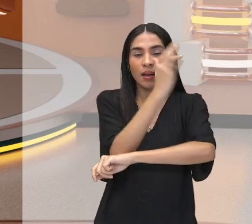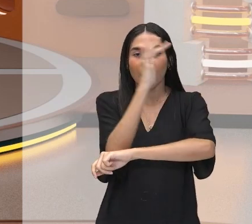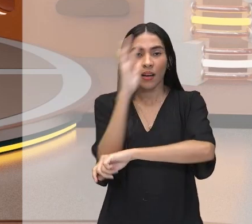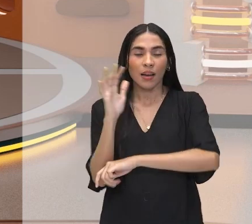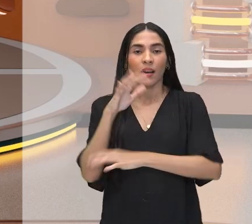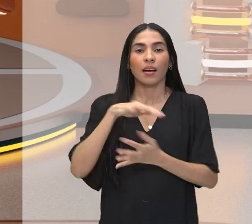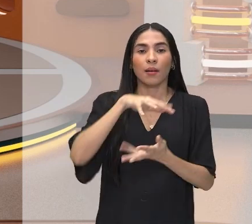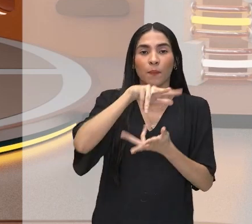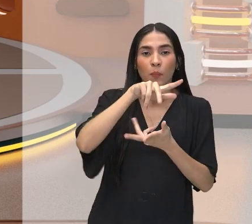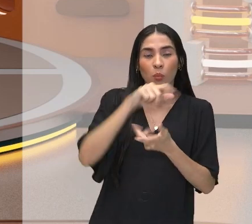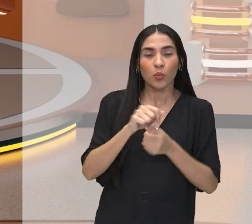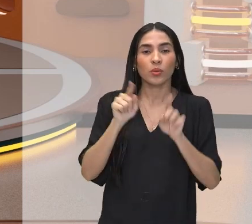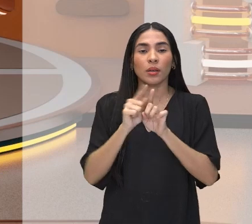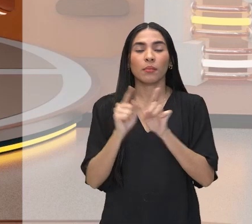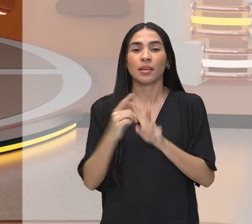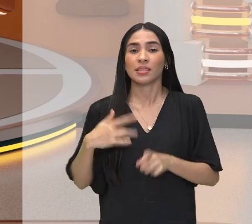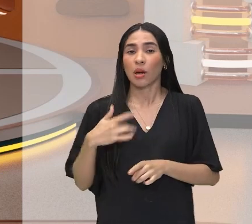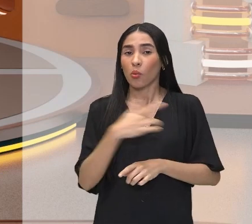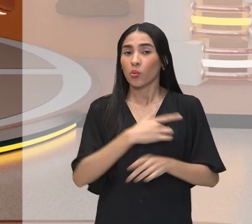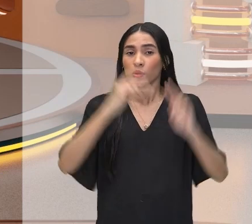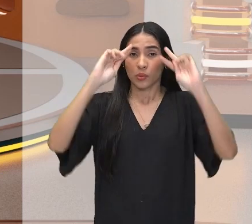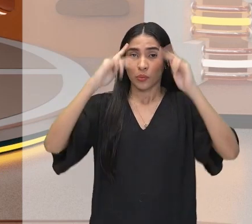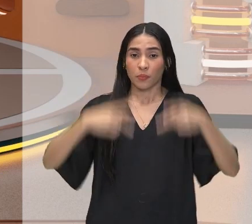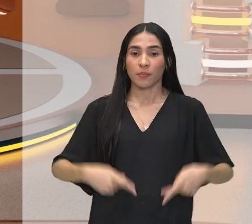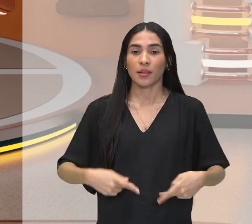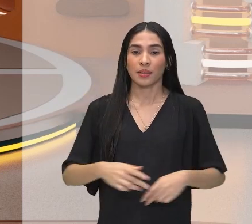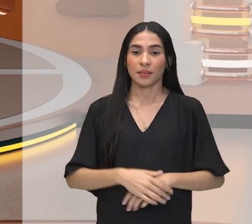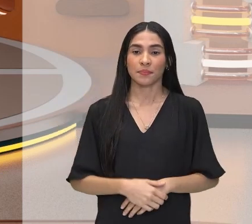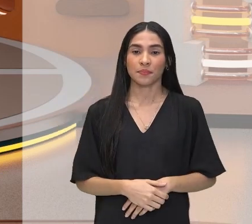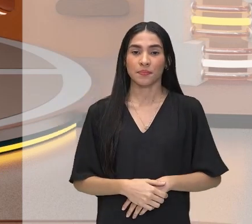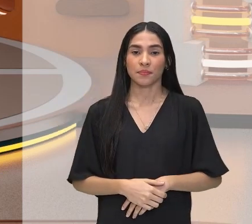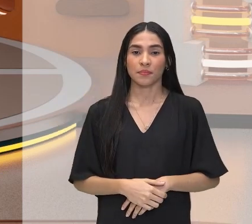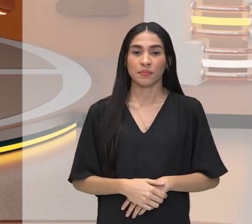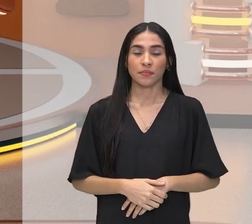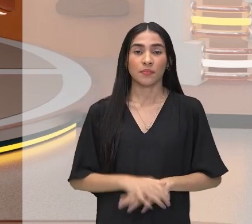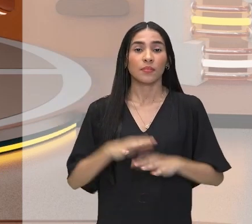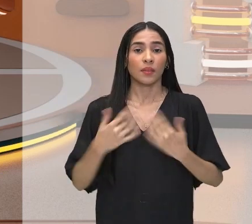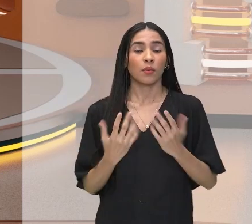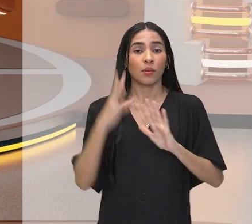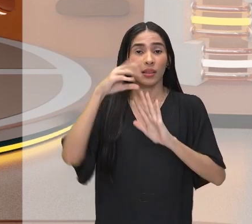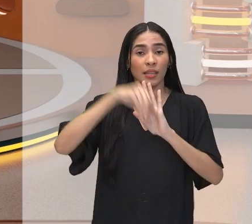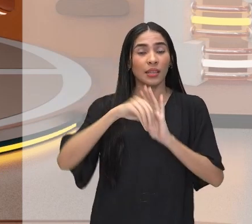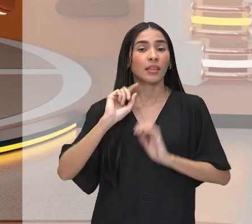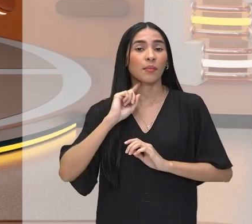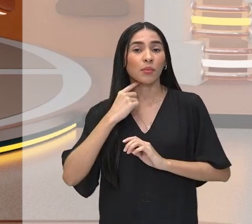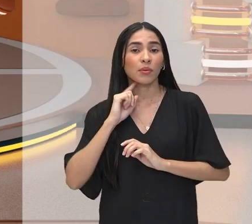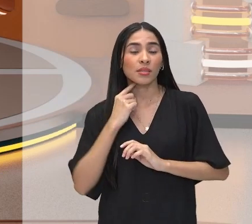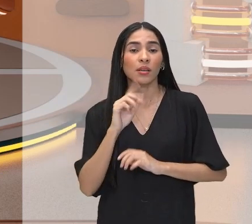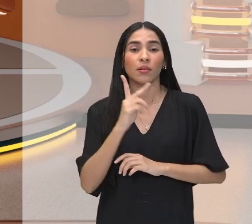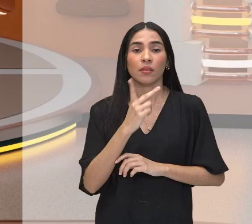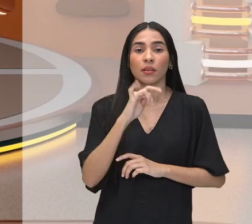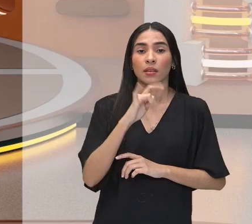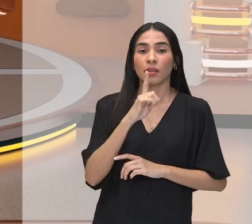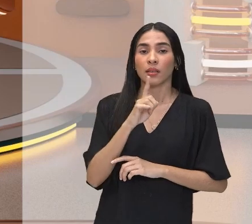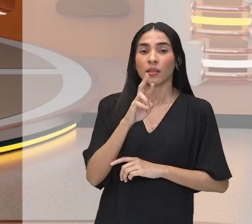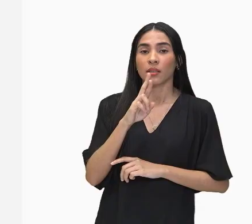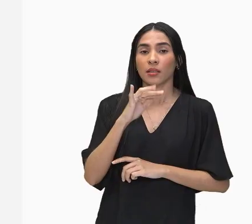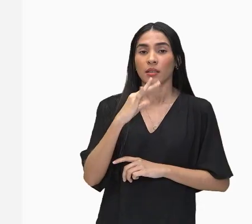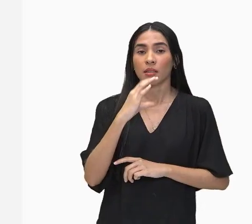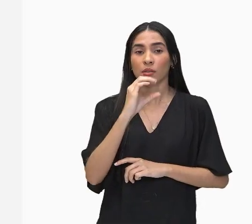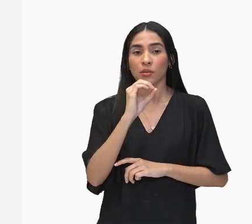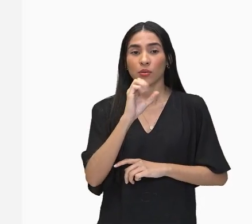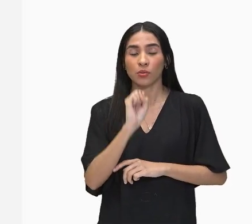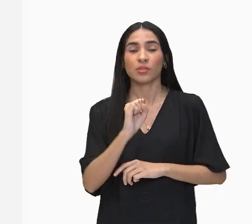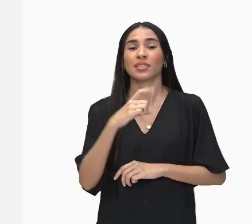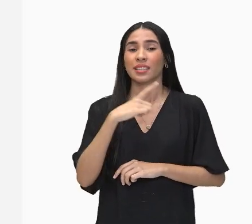terrestres, da saúde humana, né? E aí, dentro da poluição dos recursos hídricos, nós temos também a poluição